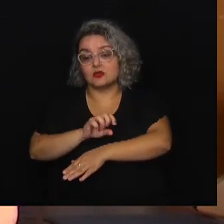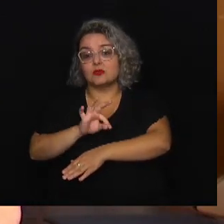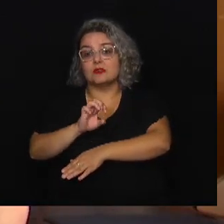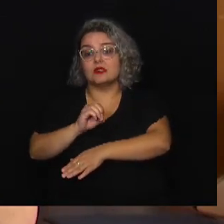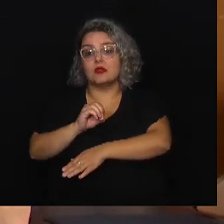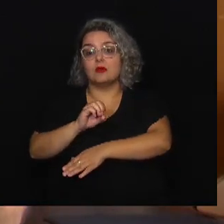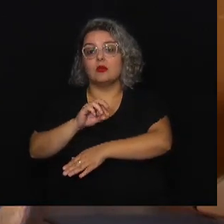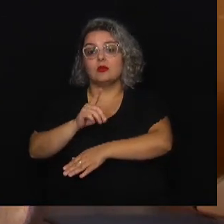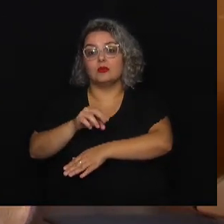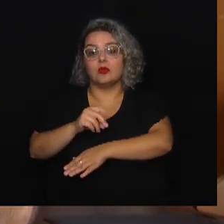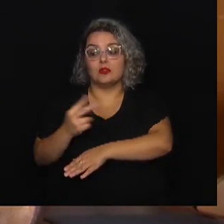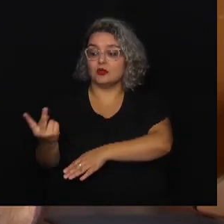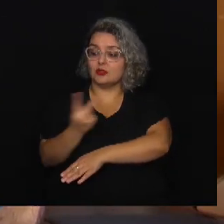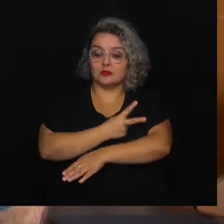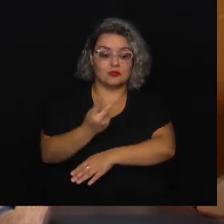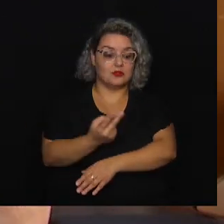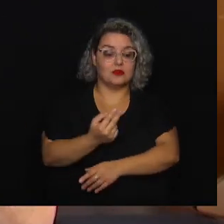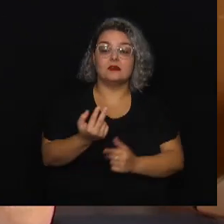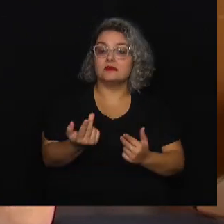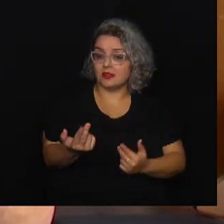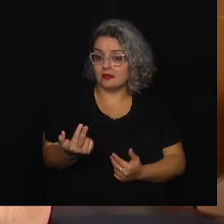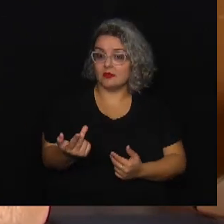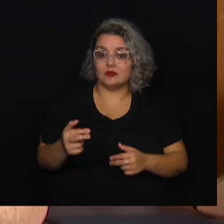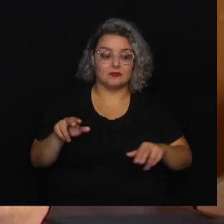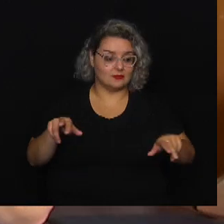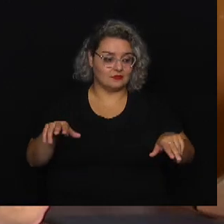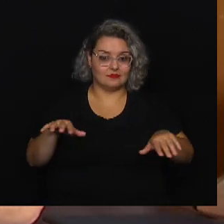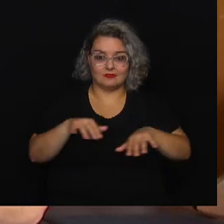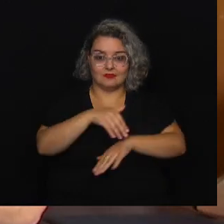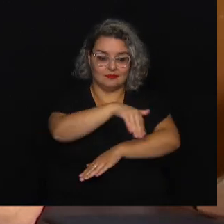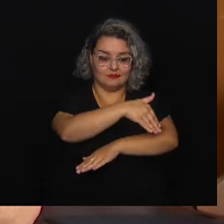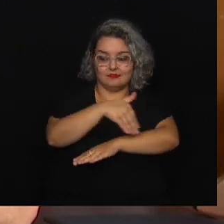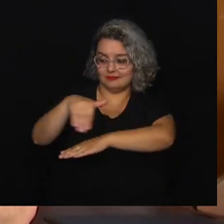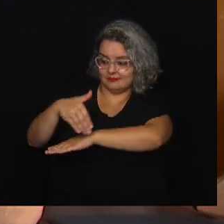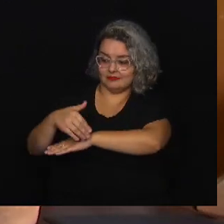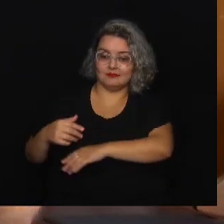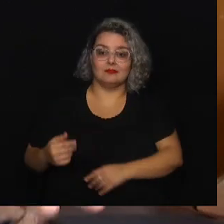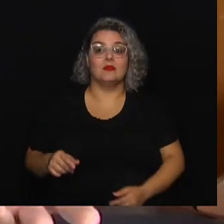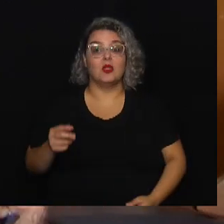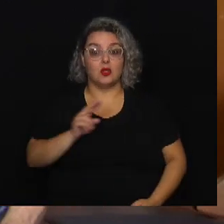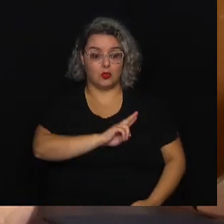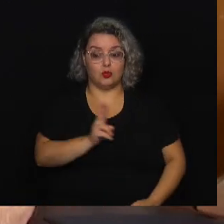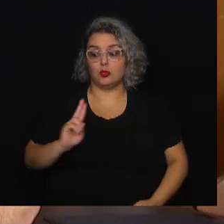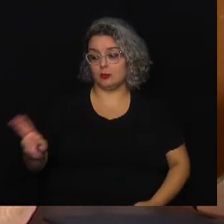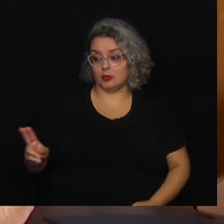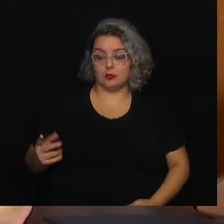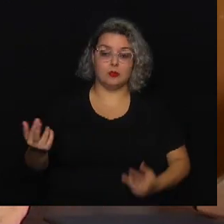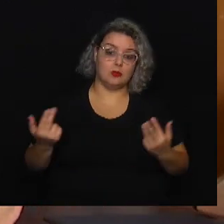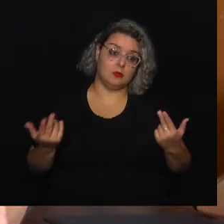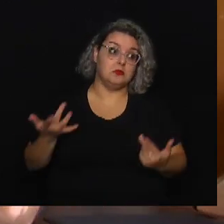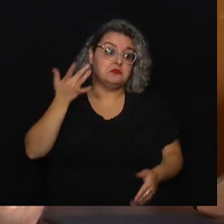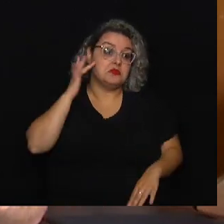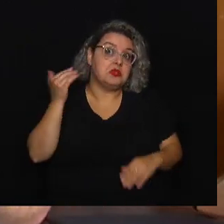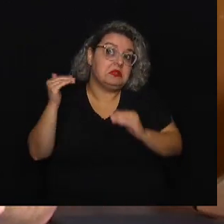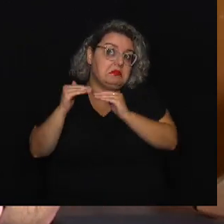tanto o João Teodoro quanto o Francisco Teodoro. Primeira coincidência. Segunda coincidência, sei lá se é coincidência, né? É que eles foram praticamente